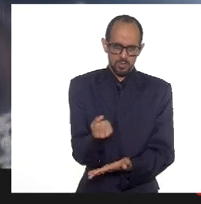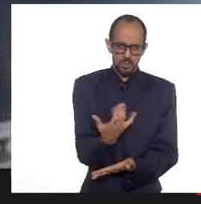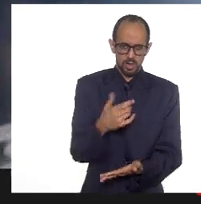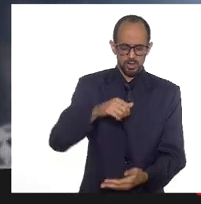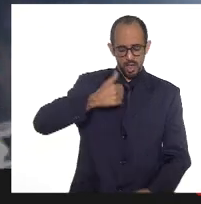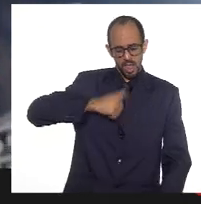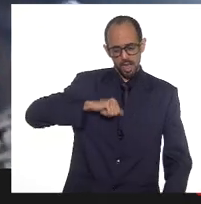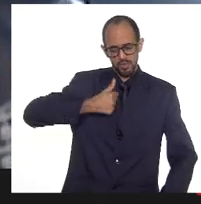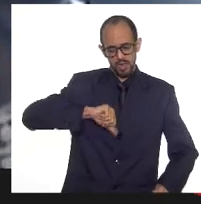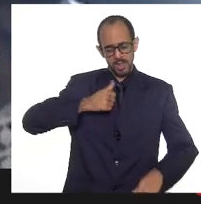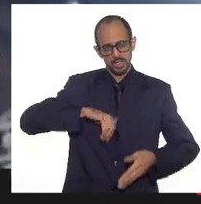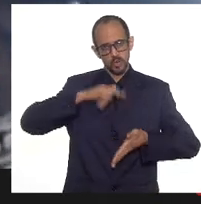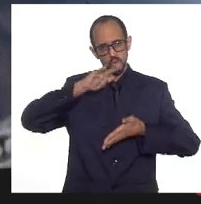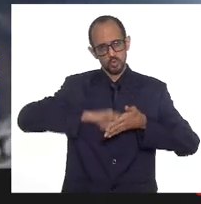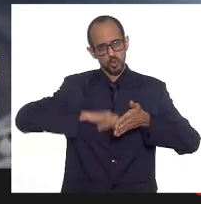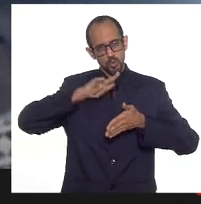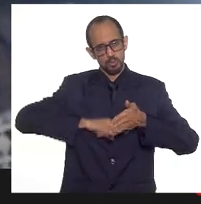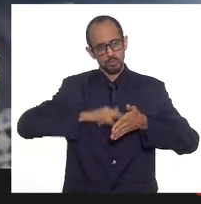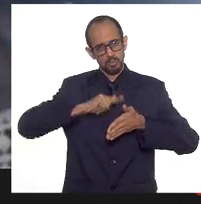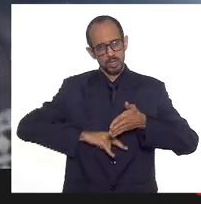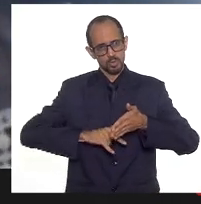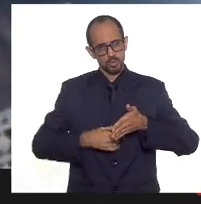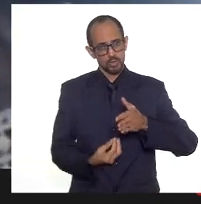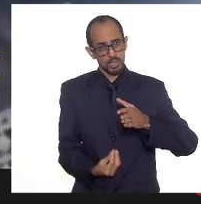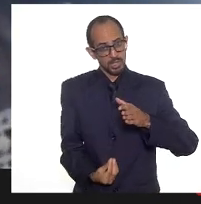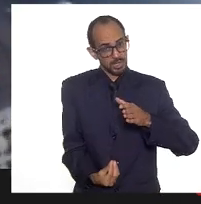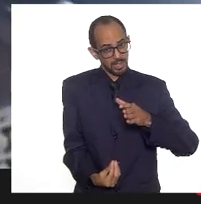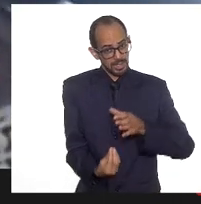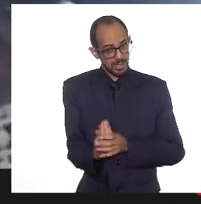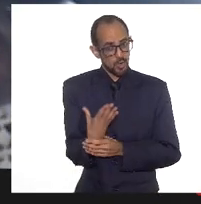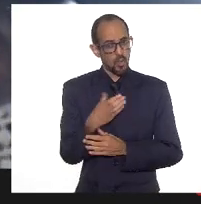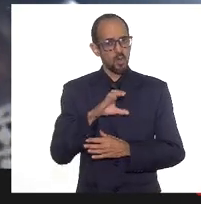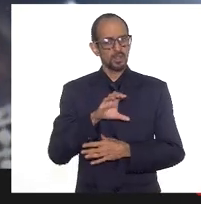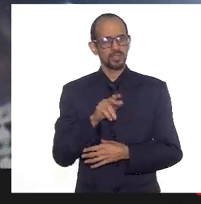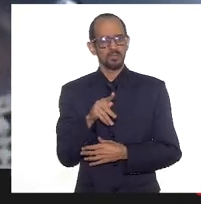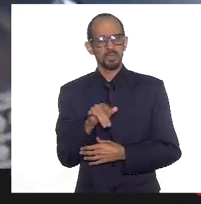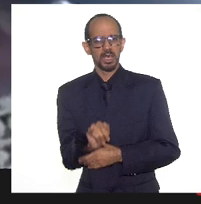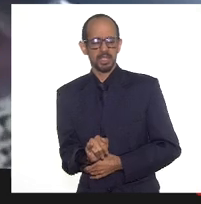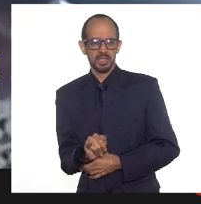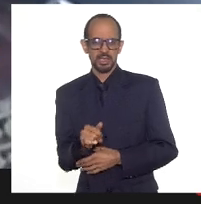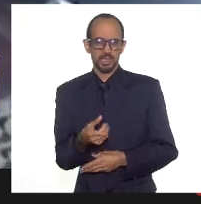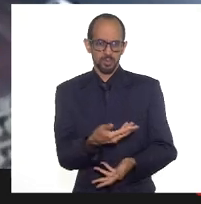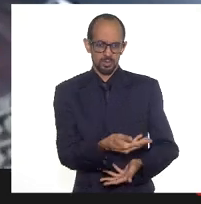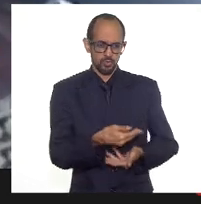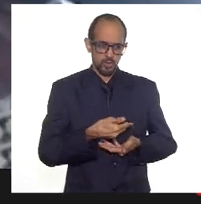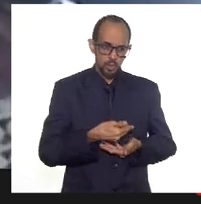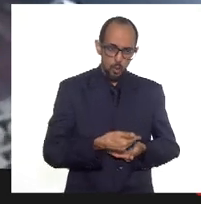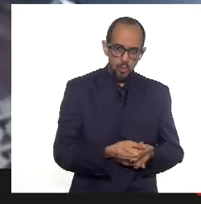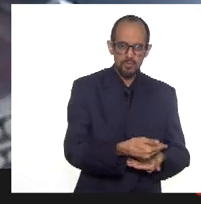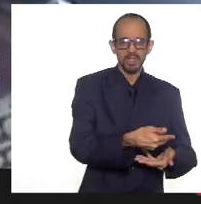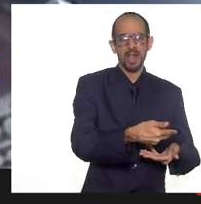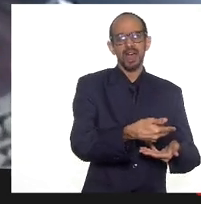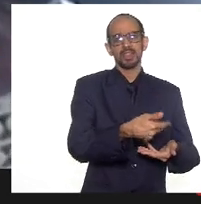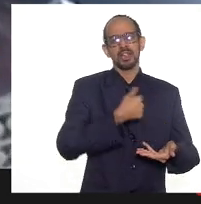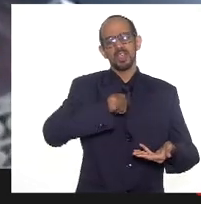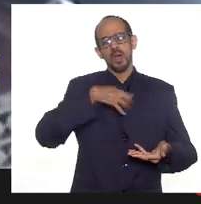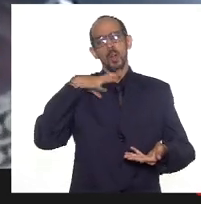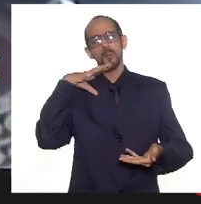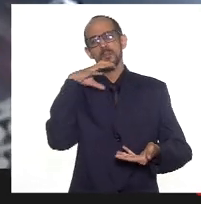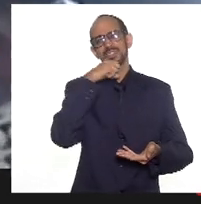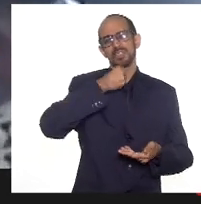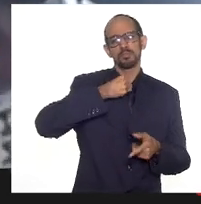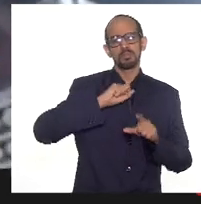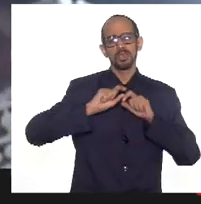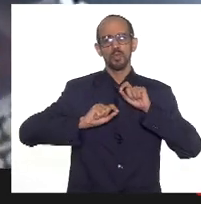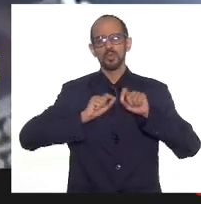a documentação que fundamenta a instalação da CPI, né, quando recebi o convite, pude notar que